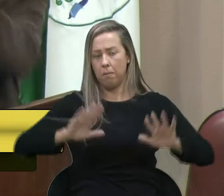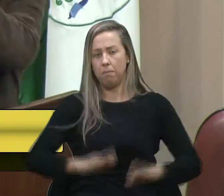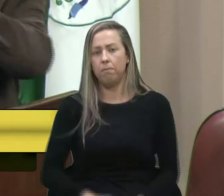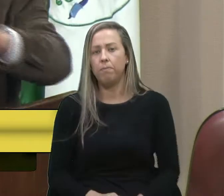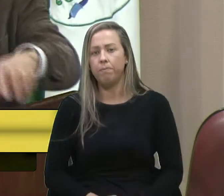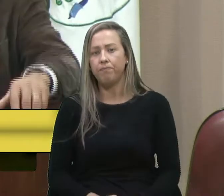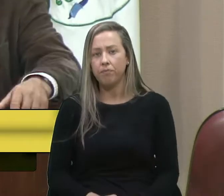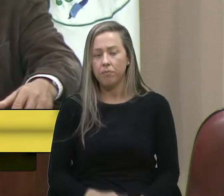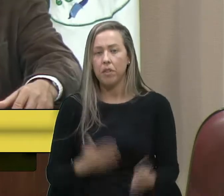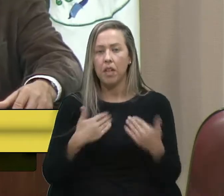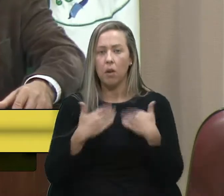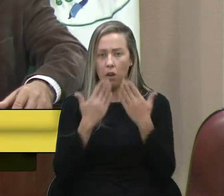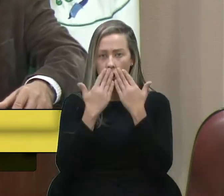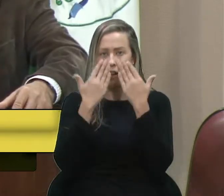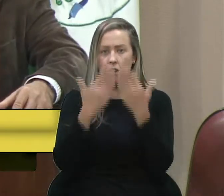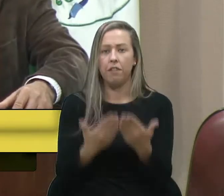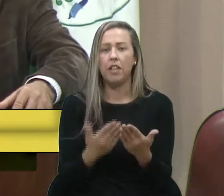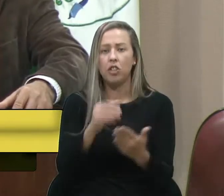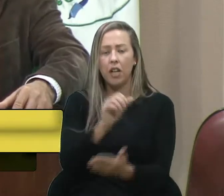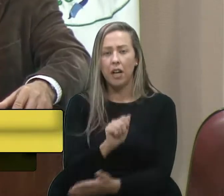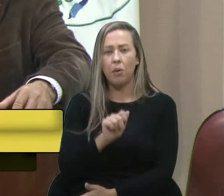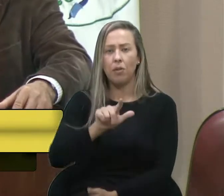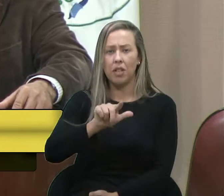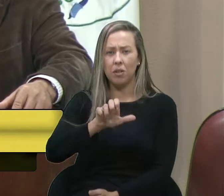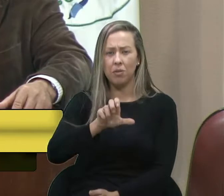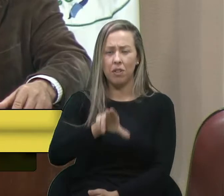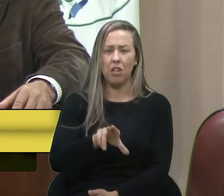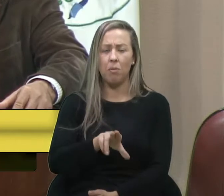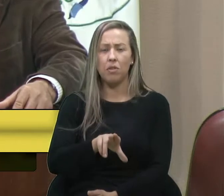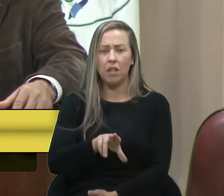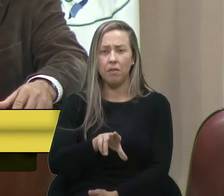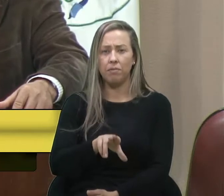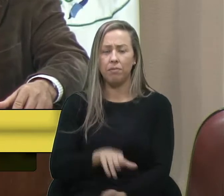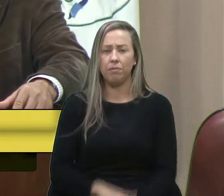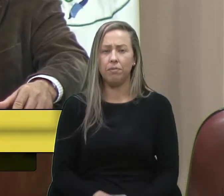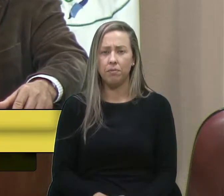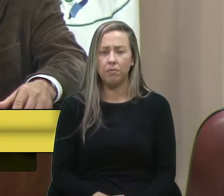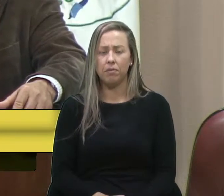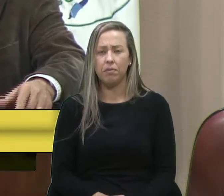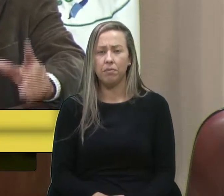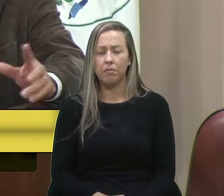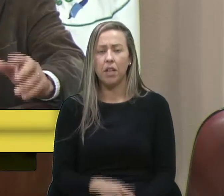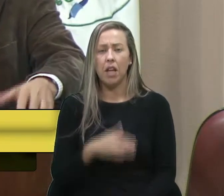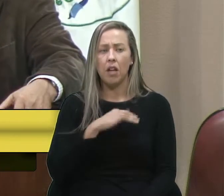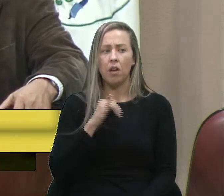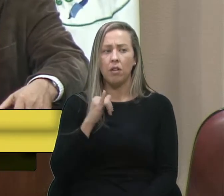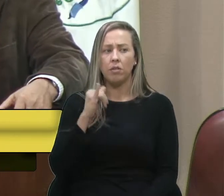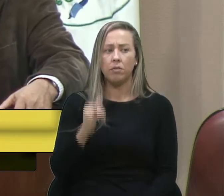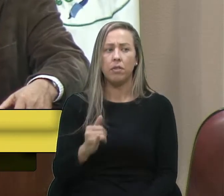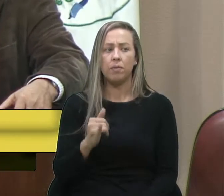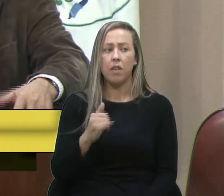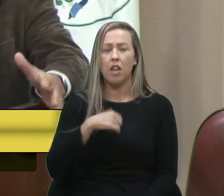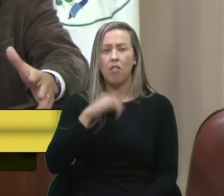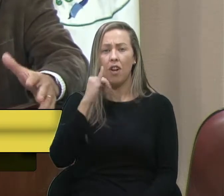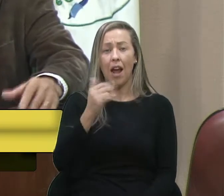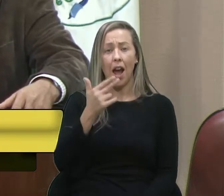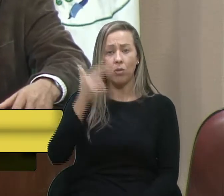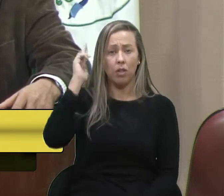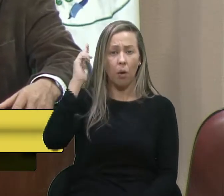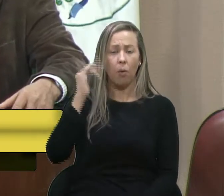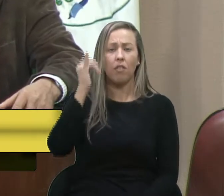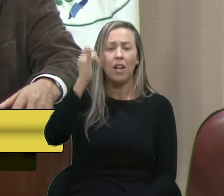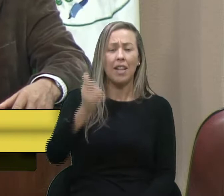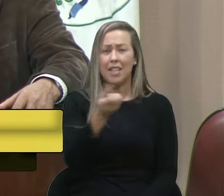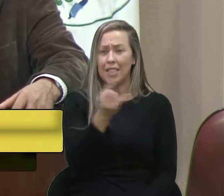cheguei na frente do prefeito Alceu no dia do meu aniversário, 8h30 da manhã. E eu disse, prefeito Alceu, se eu não tiver